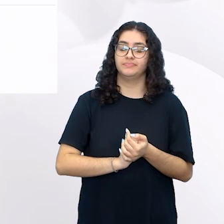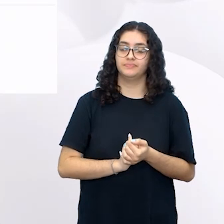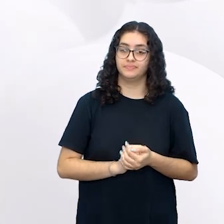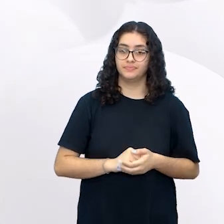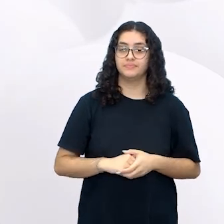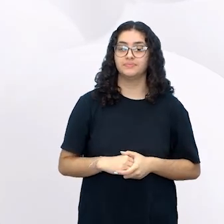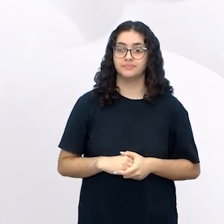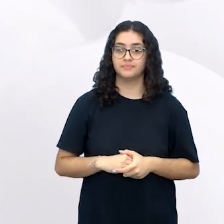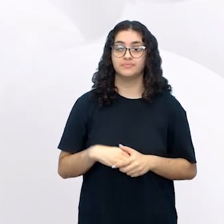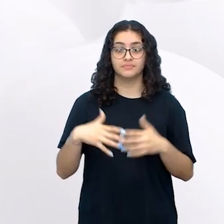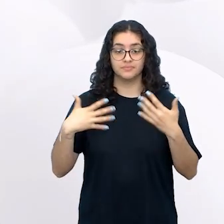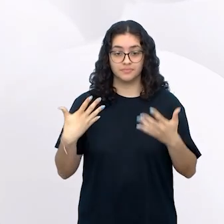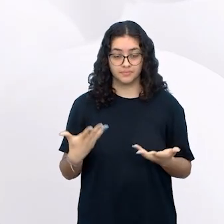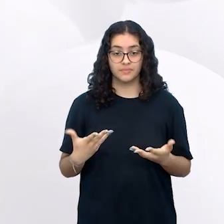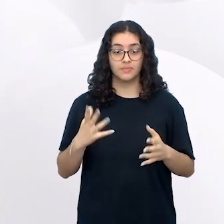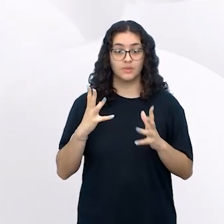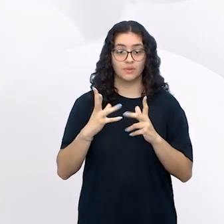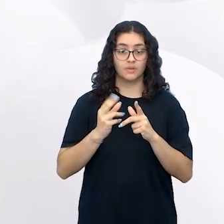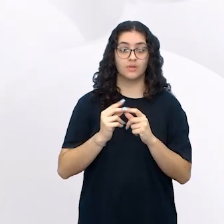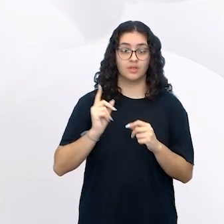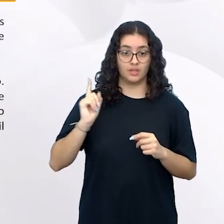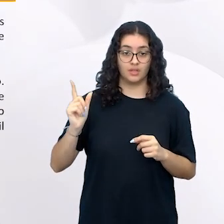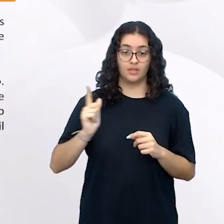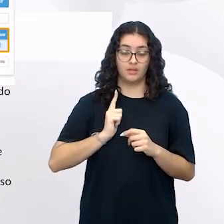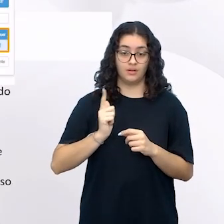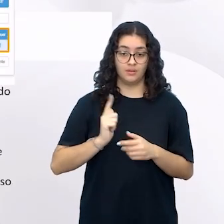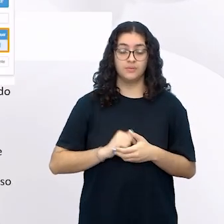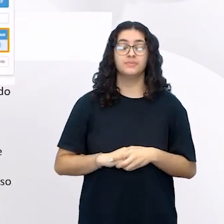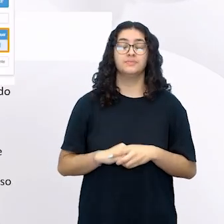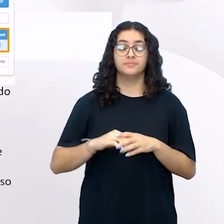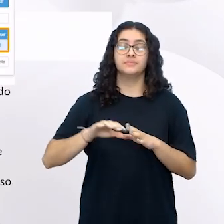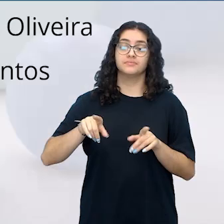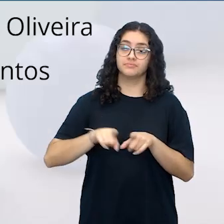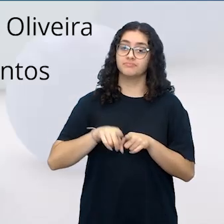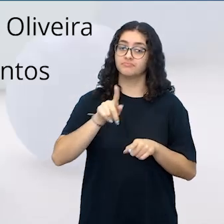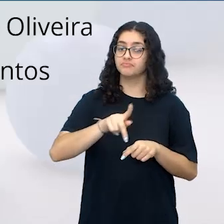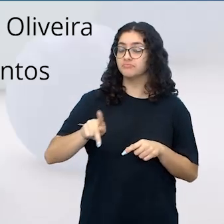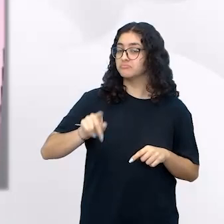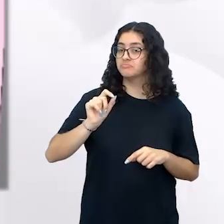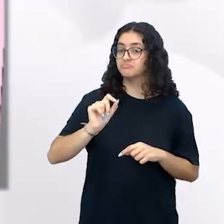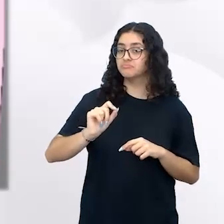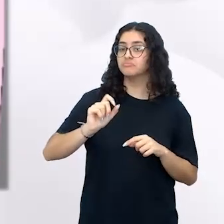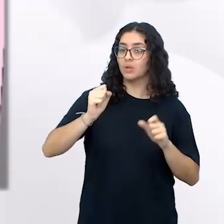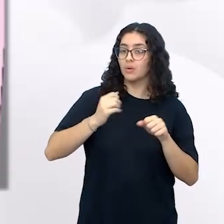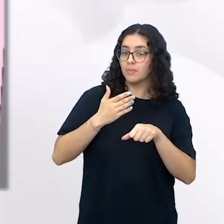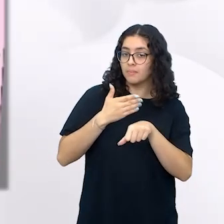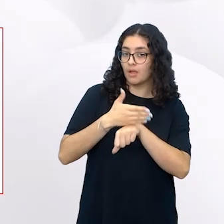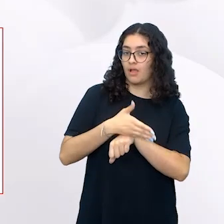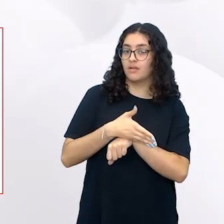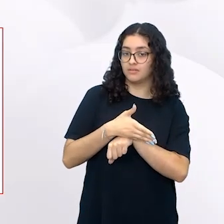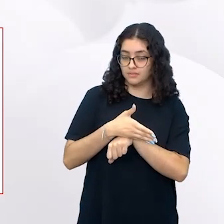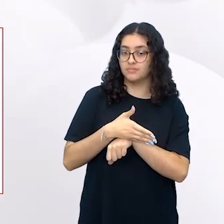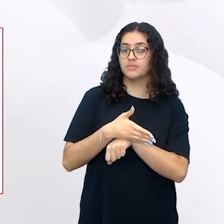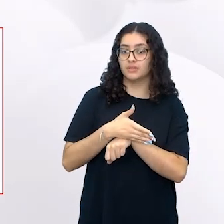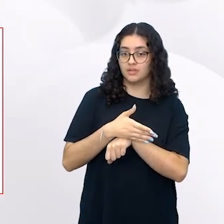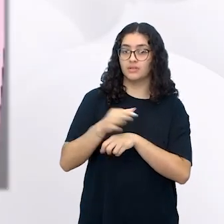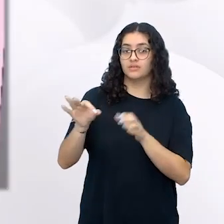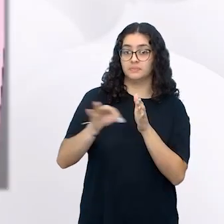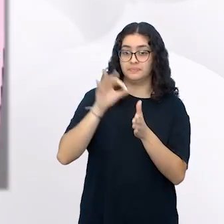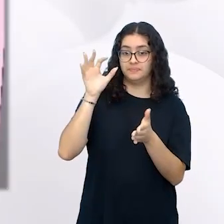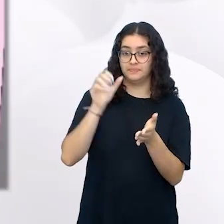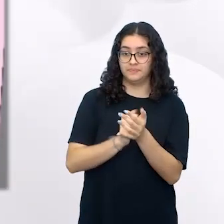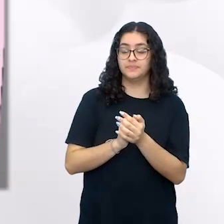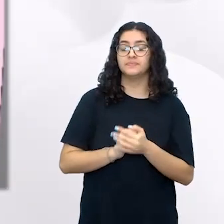Multiplica. Então, todos os tutoriais estão lá na sede, e o professor pode entrar lá, né, Luanda, para fazer essa